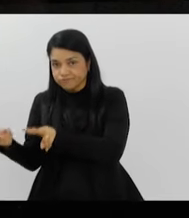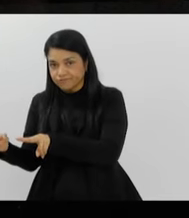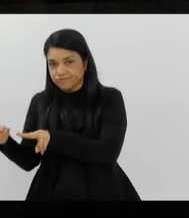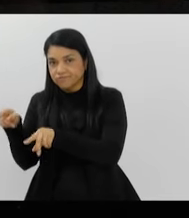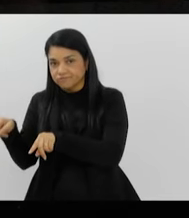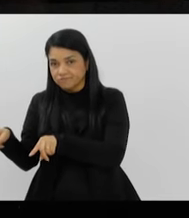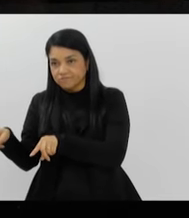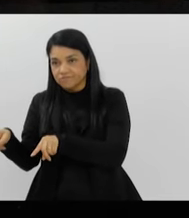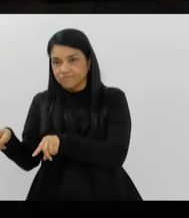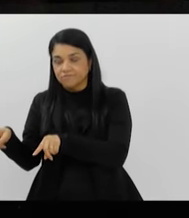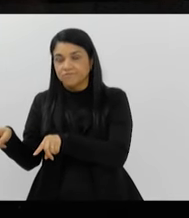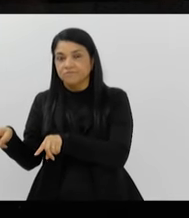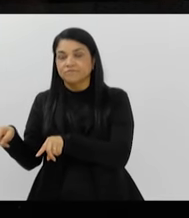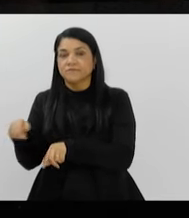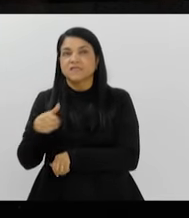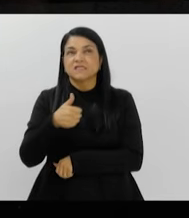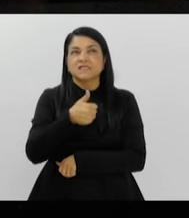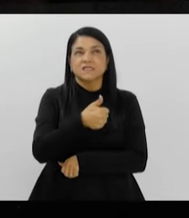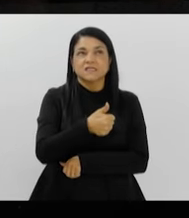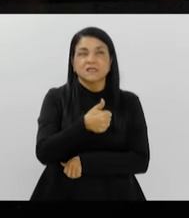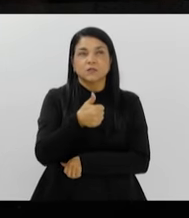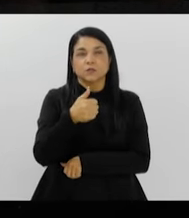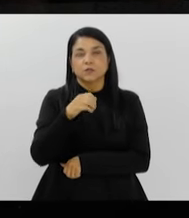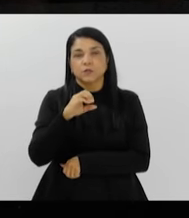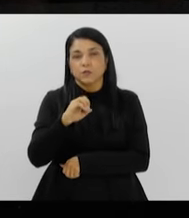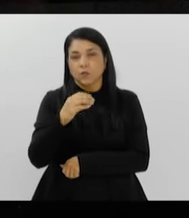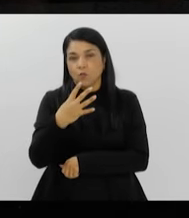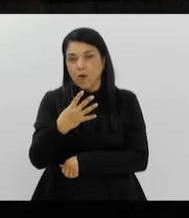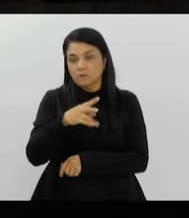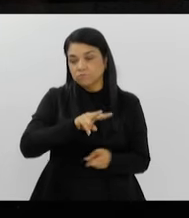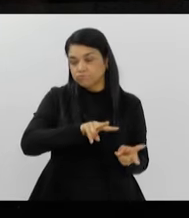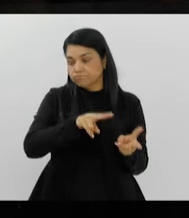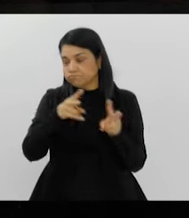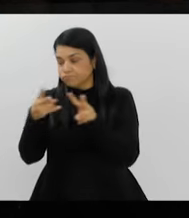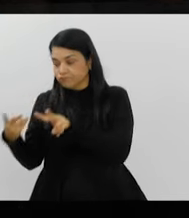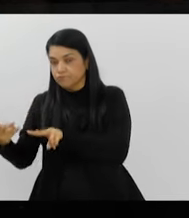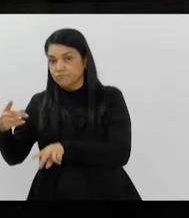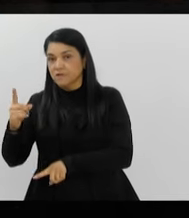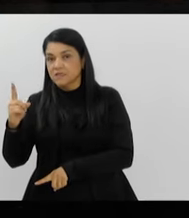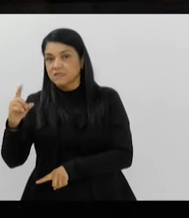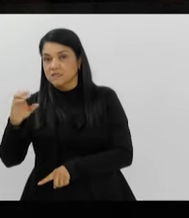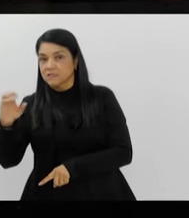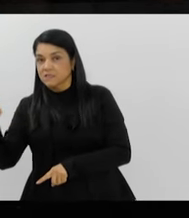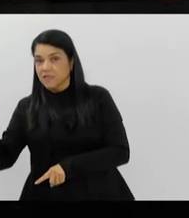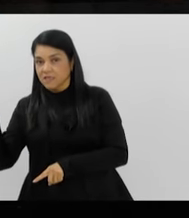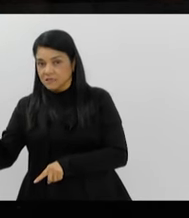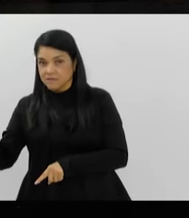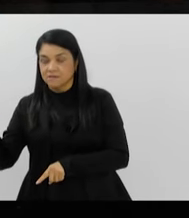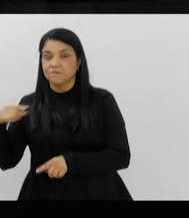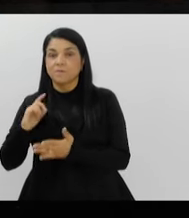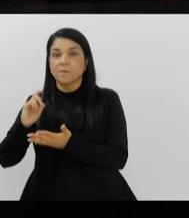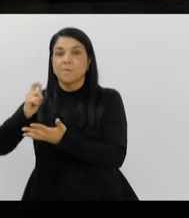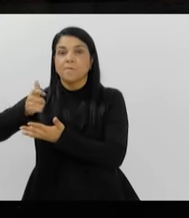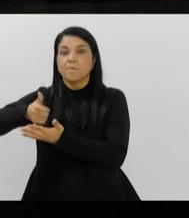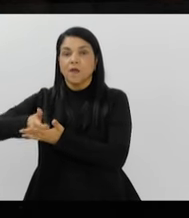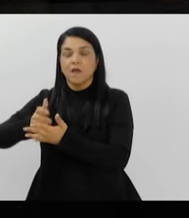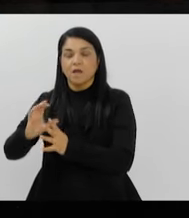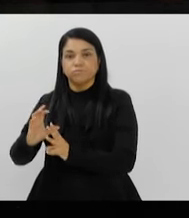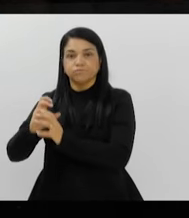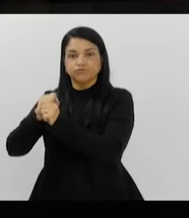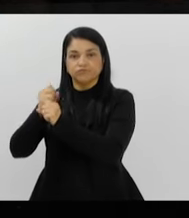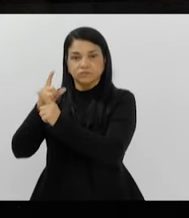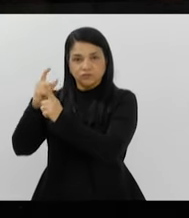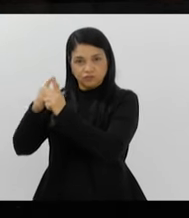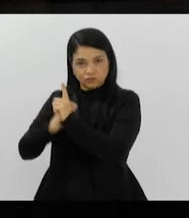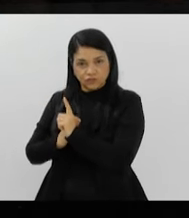da fonte 104 para a fonte 100, para contabilizar como pagamento de serviço da dívida. Porque não